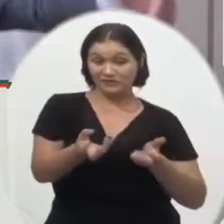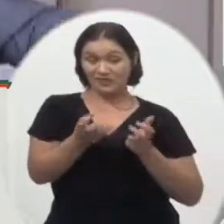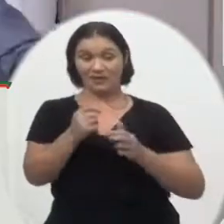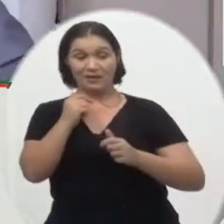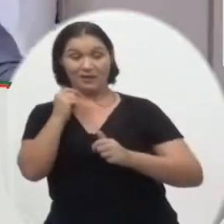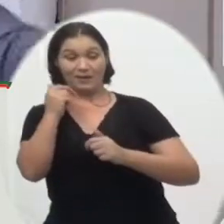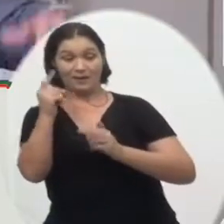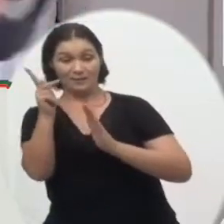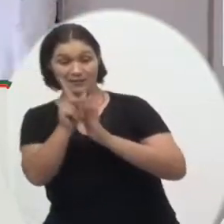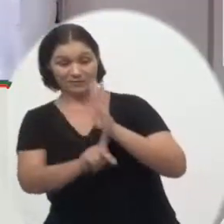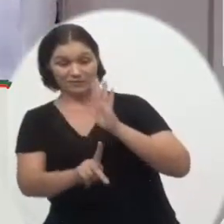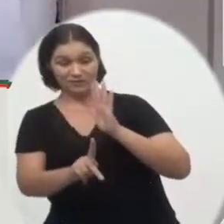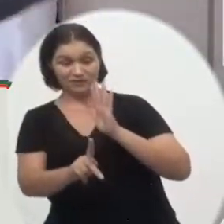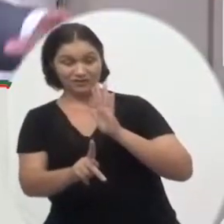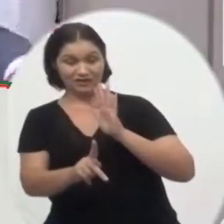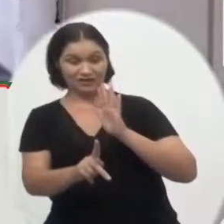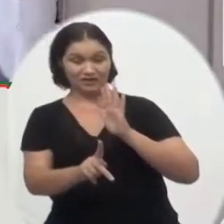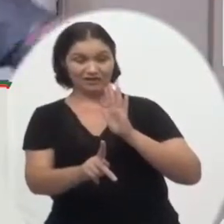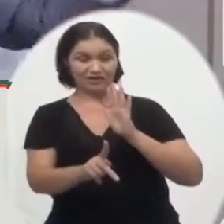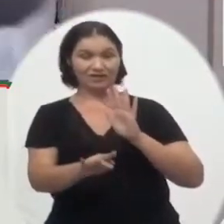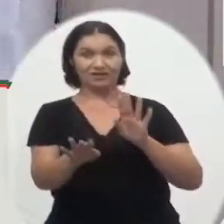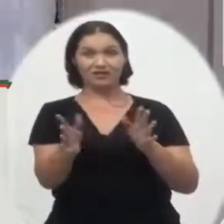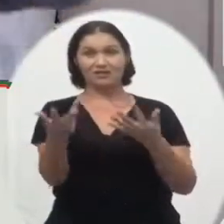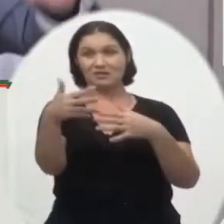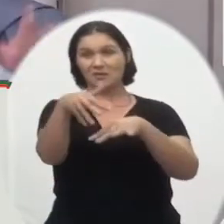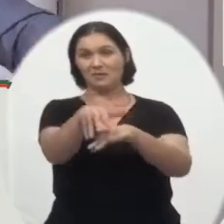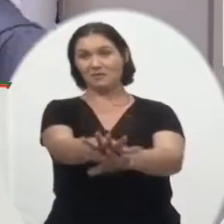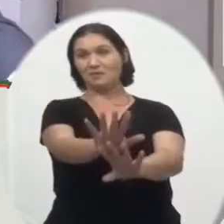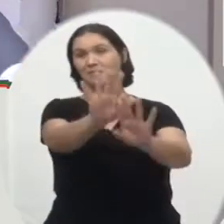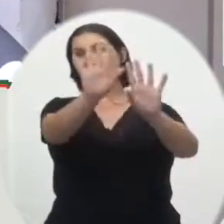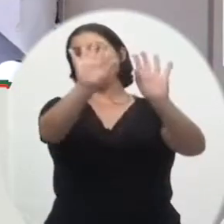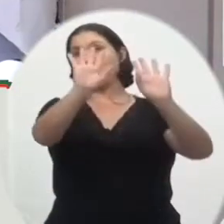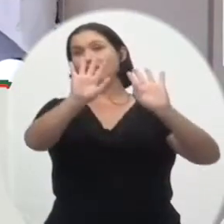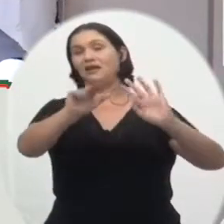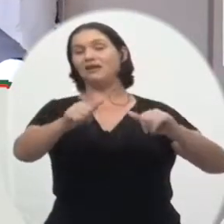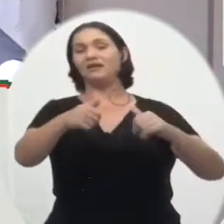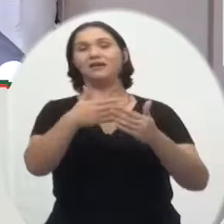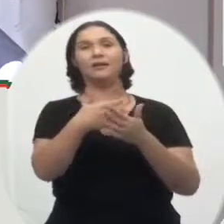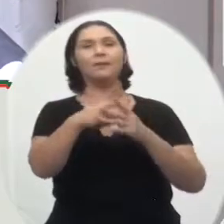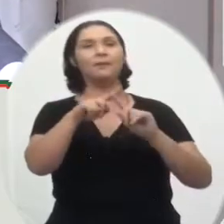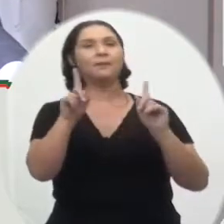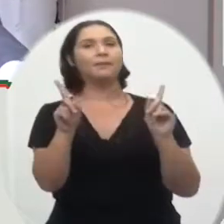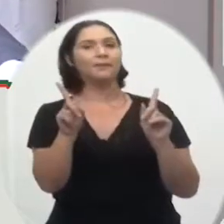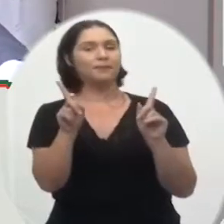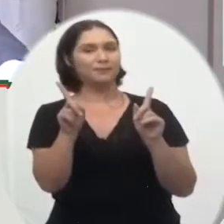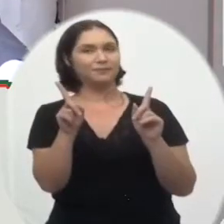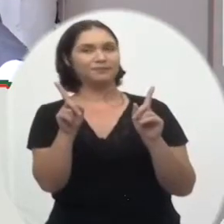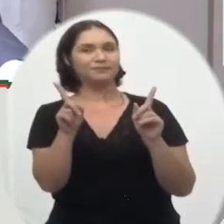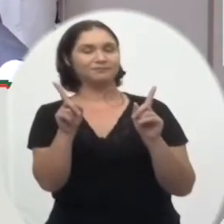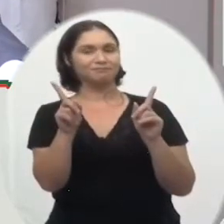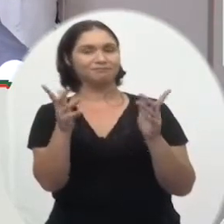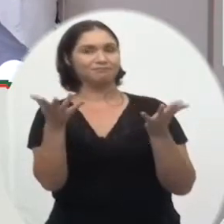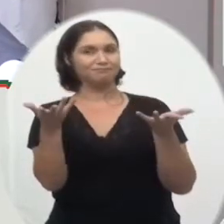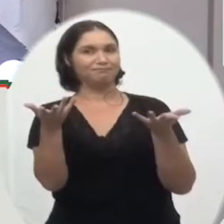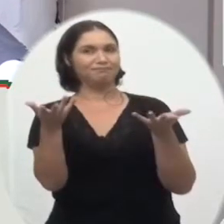novela, aproveita que o vereador não está para botar, faz qualquer coisa. Faz qualquer coisa.